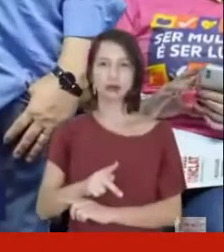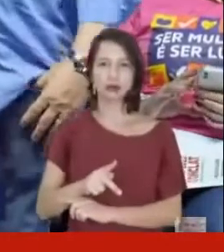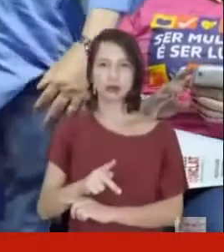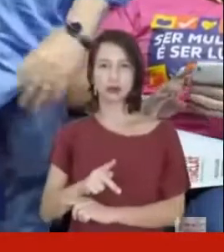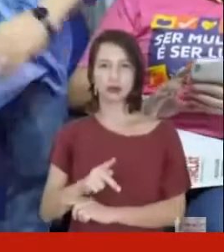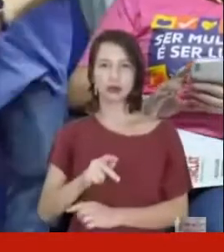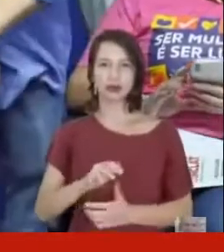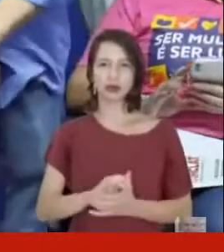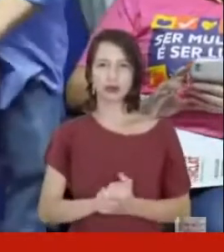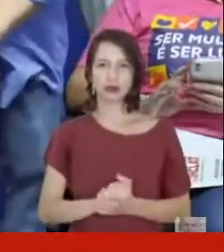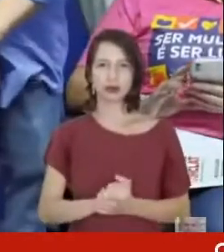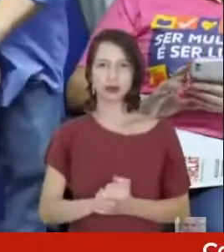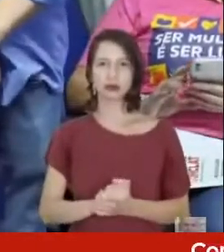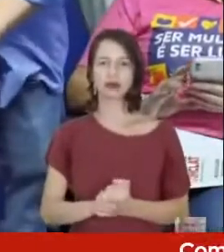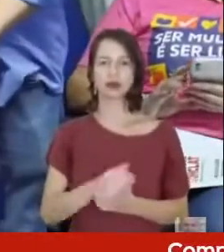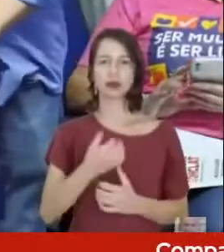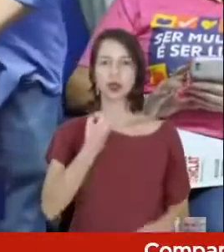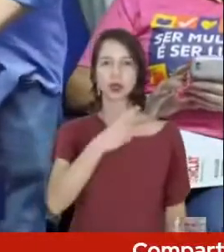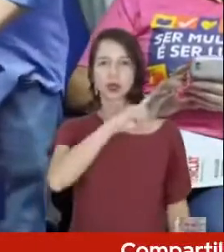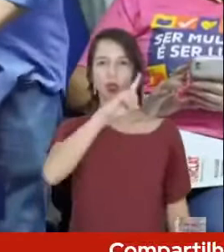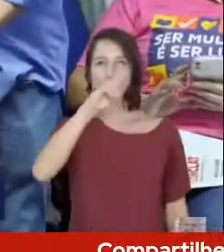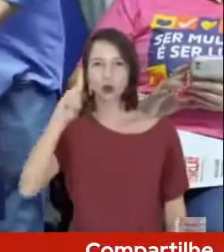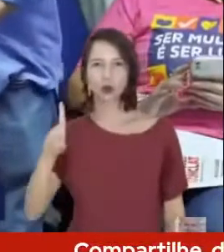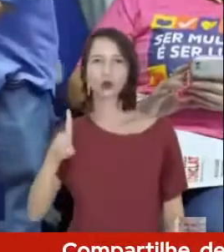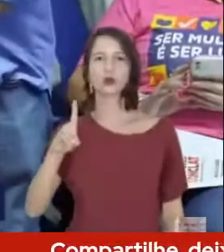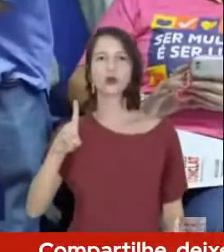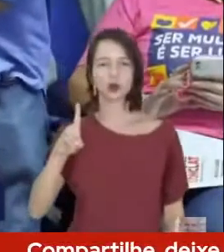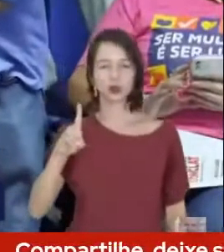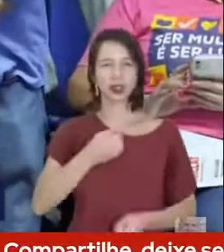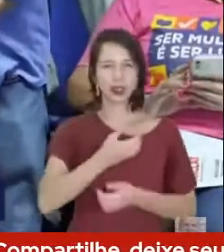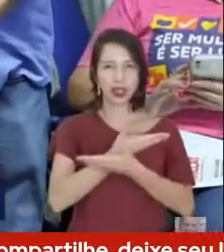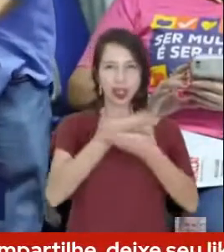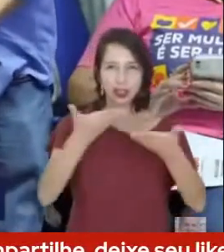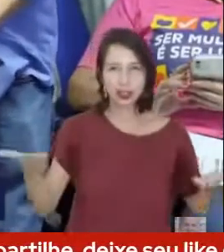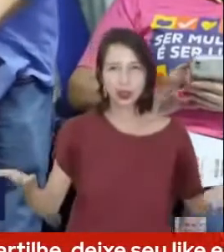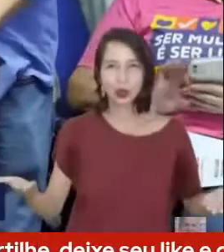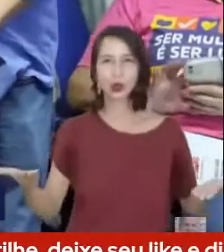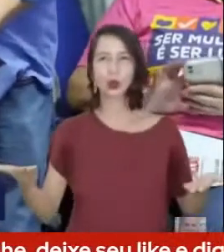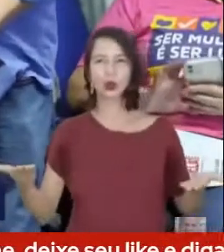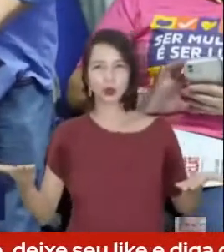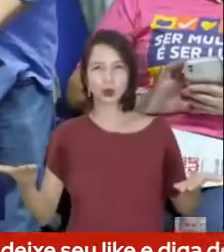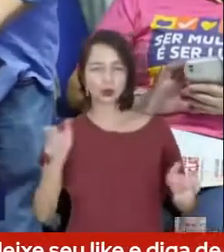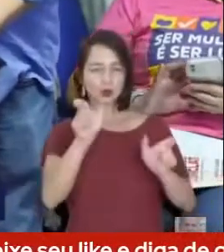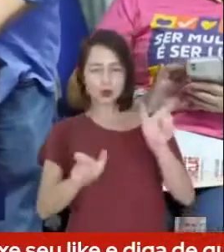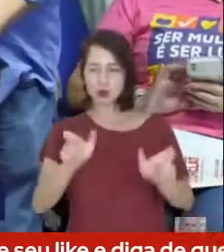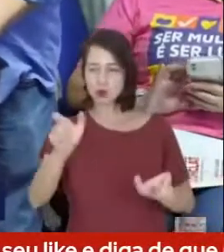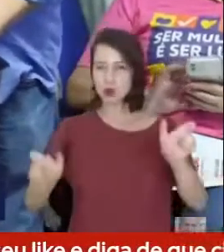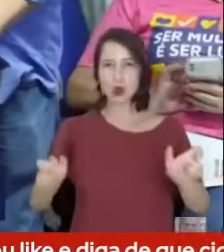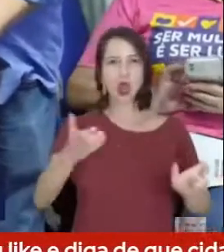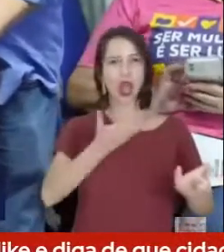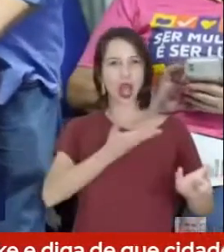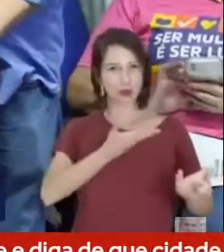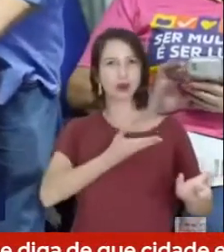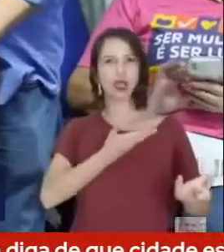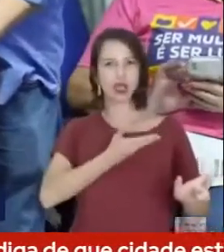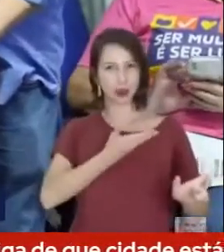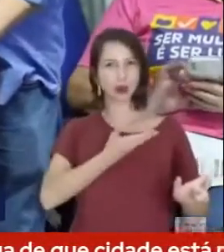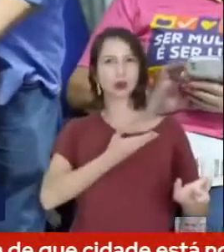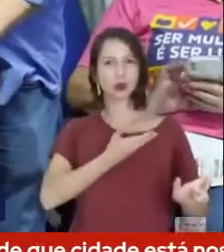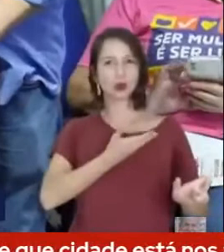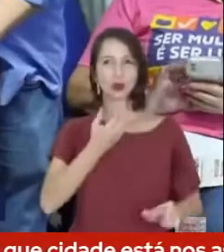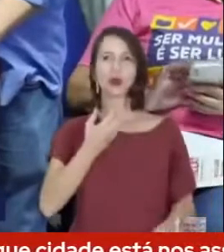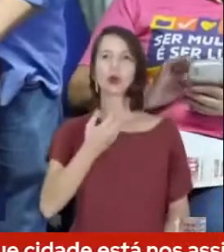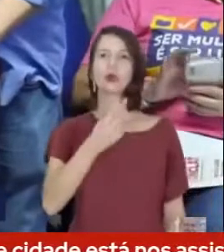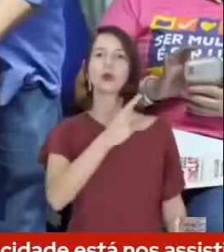Bom dia a todos os companheiros, as companheiras, o nosso presidente Miguel, da Força Sindical. Eu